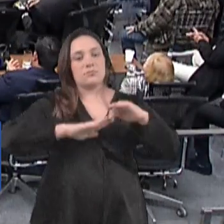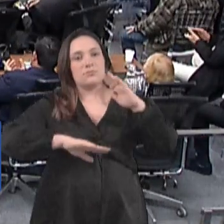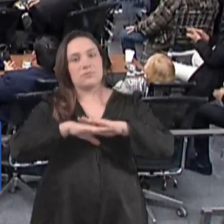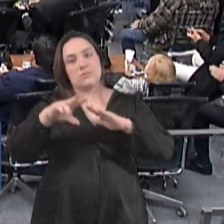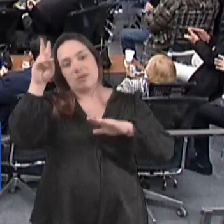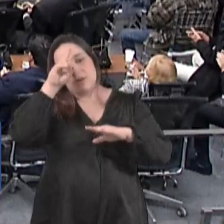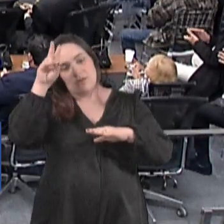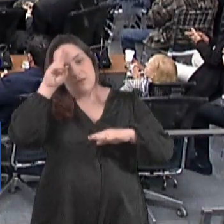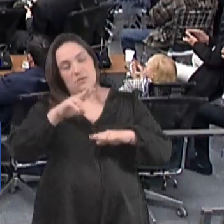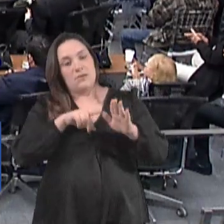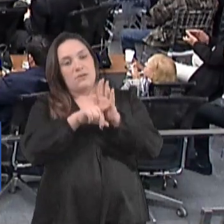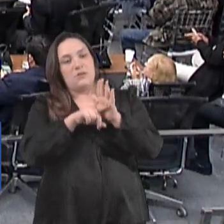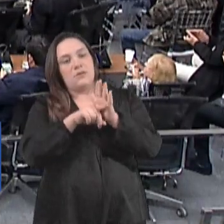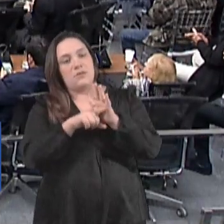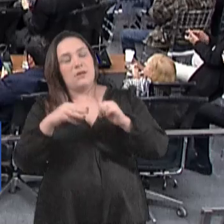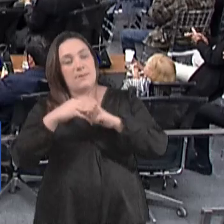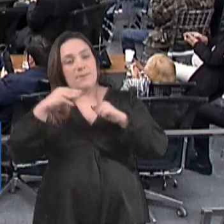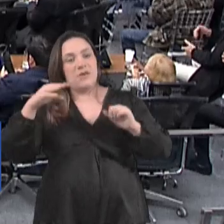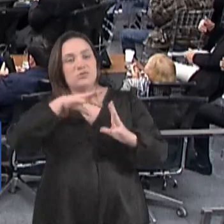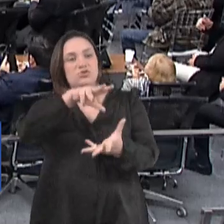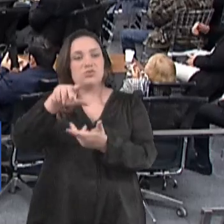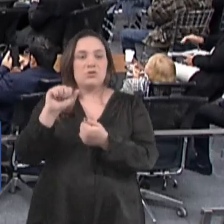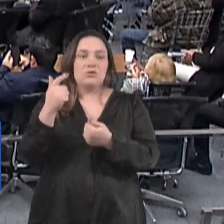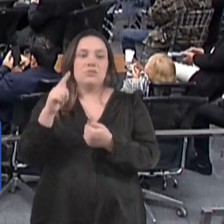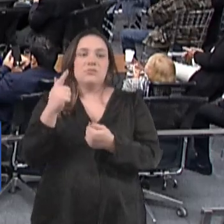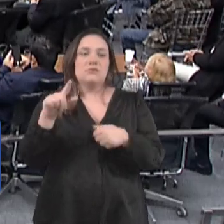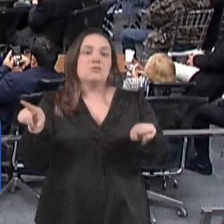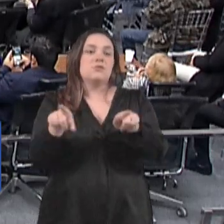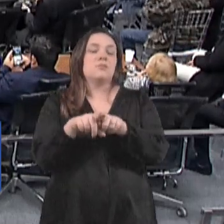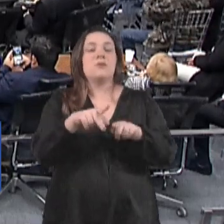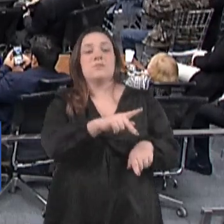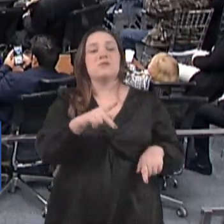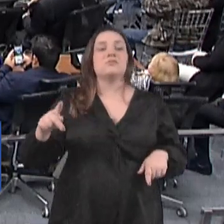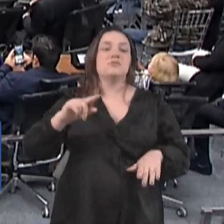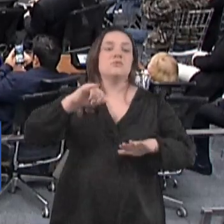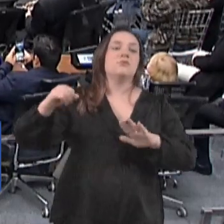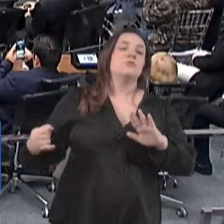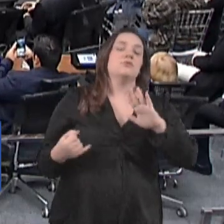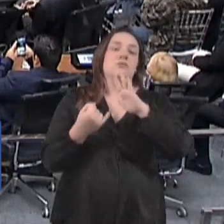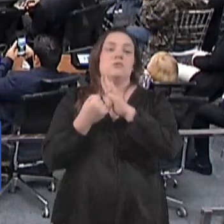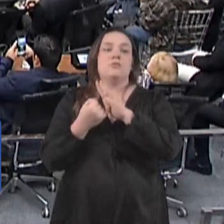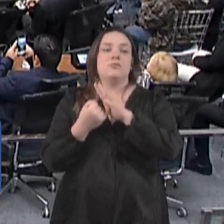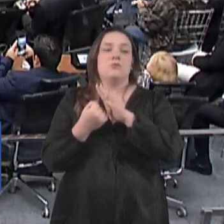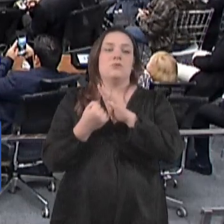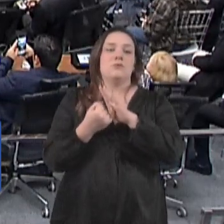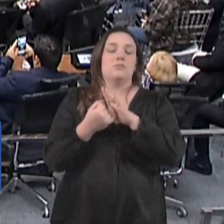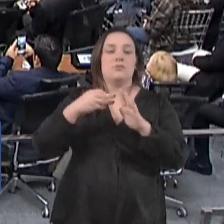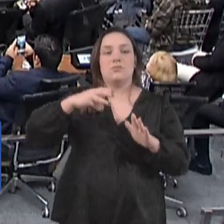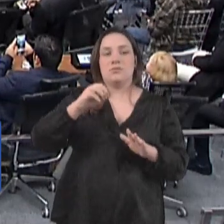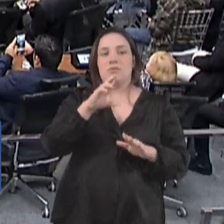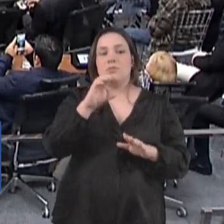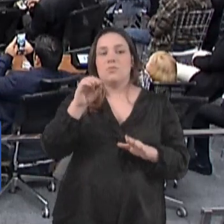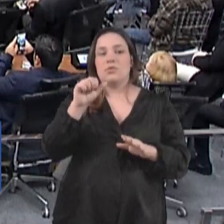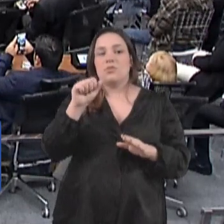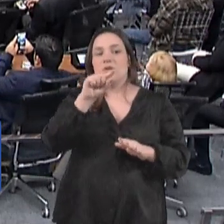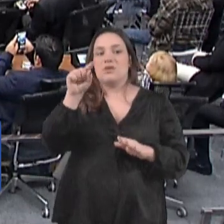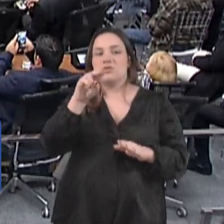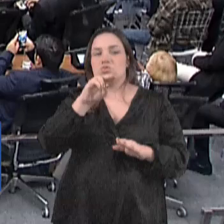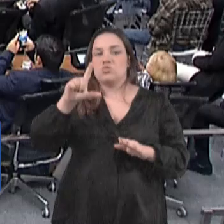historiador, mestre em geografia e presidente do Instituto Morro Azul.